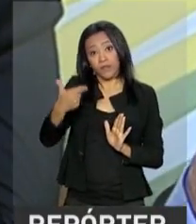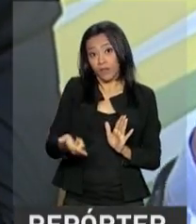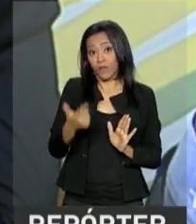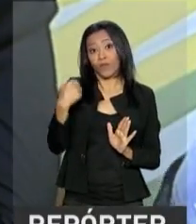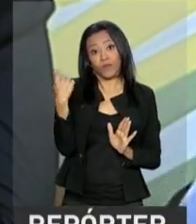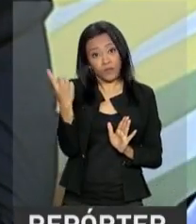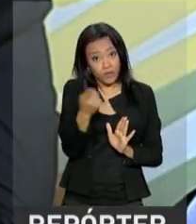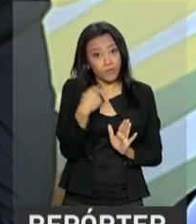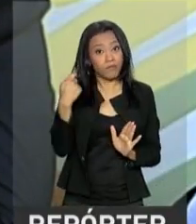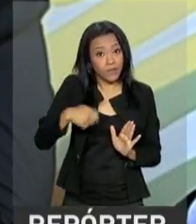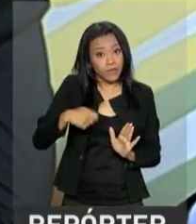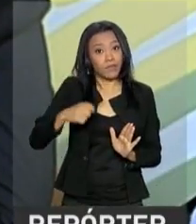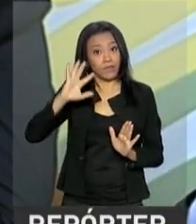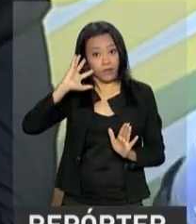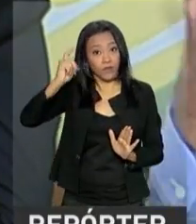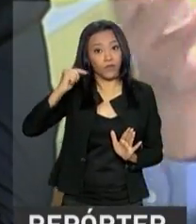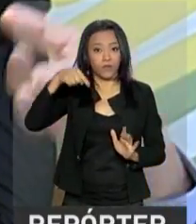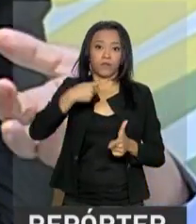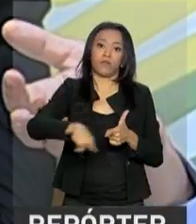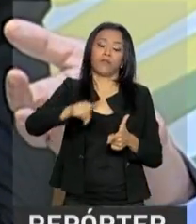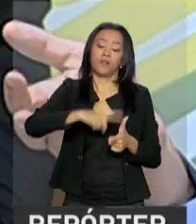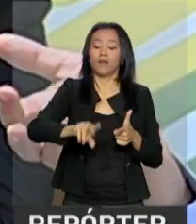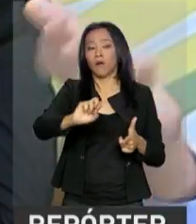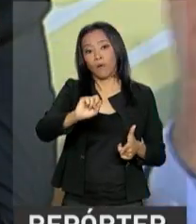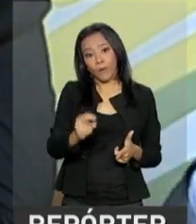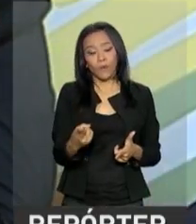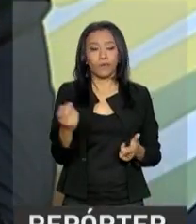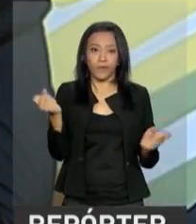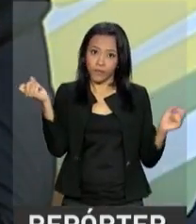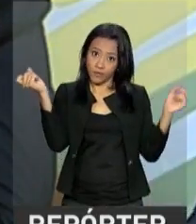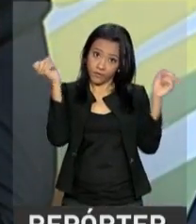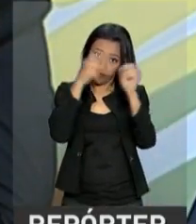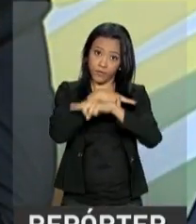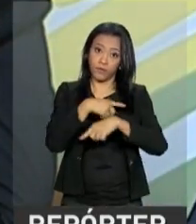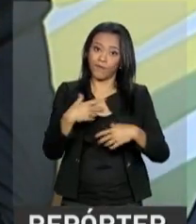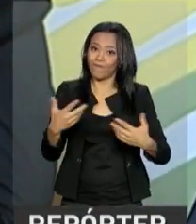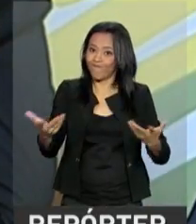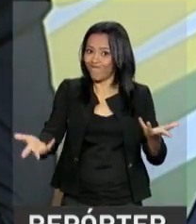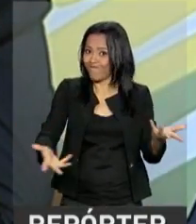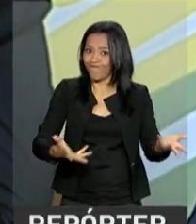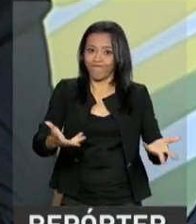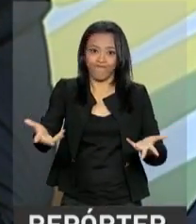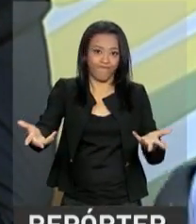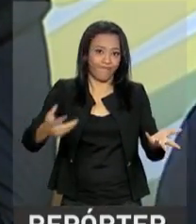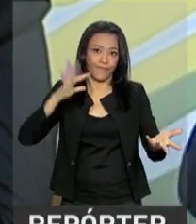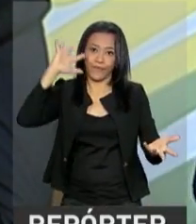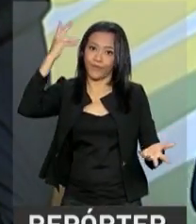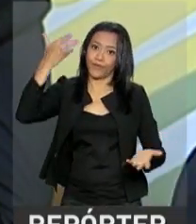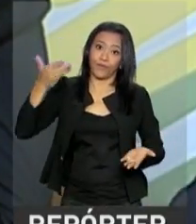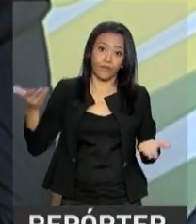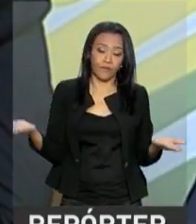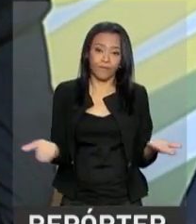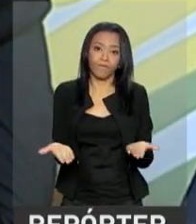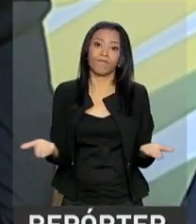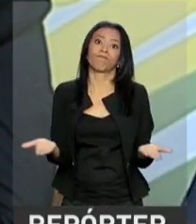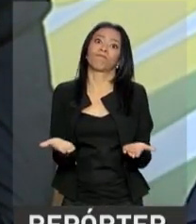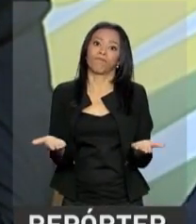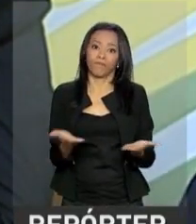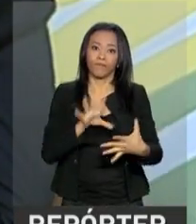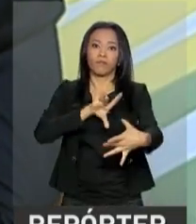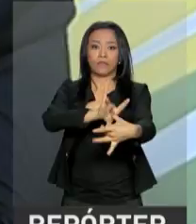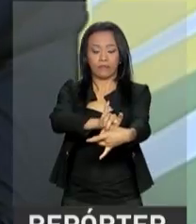ou enfrenta o problema ou dificilmente você sai da situação que nós é